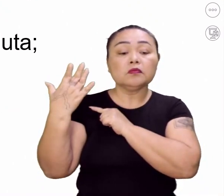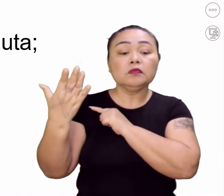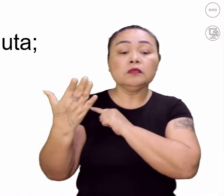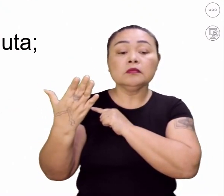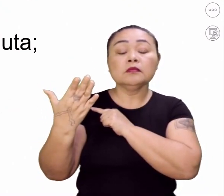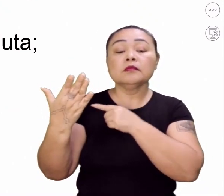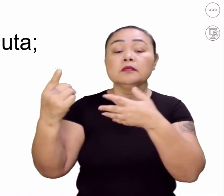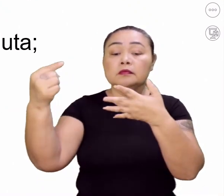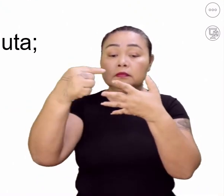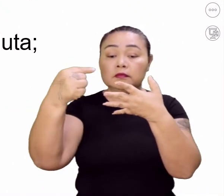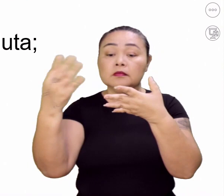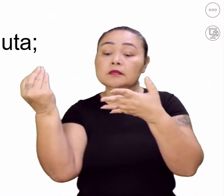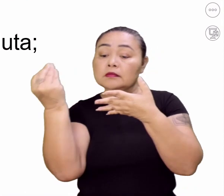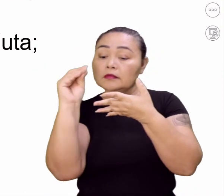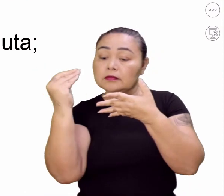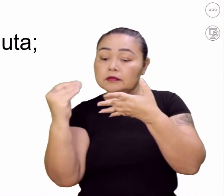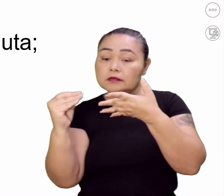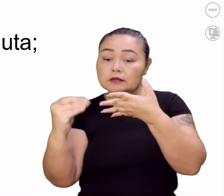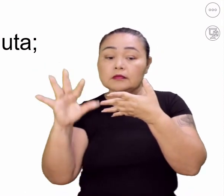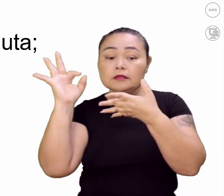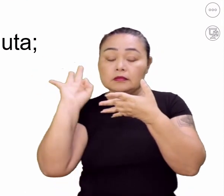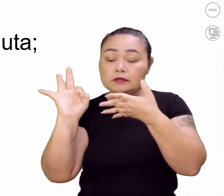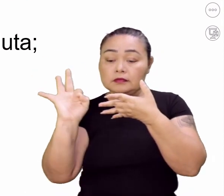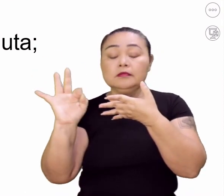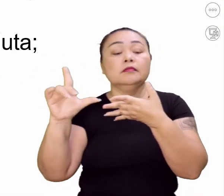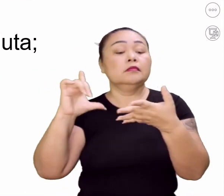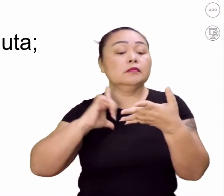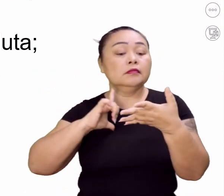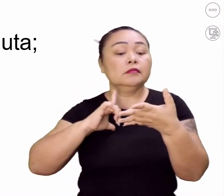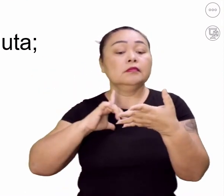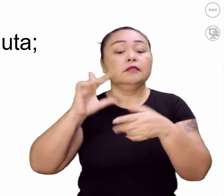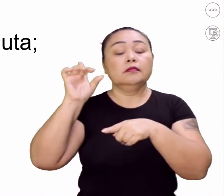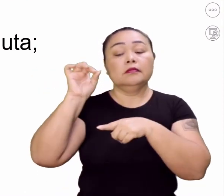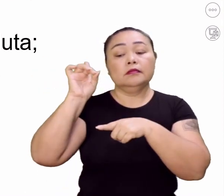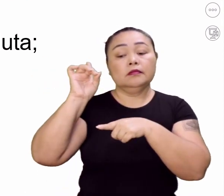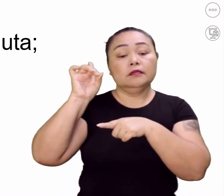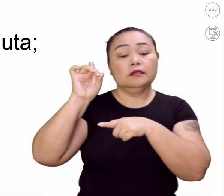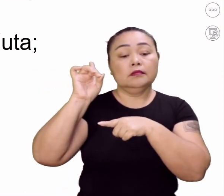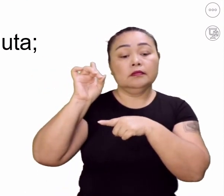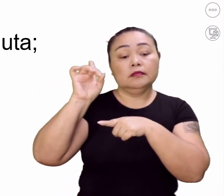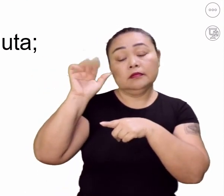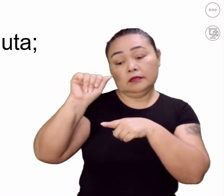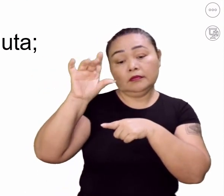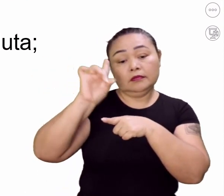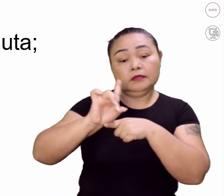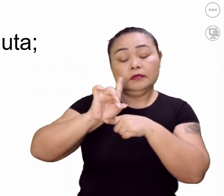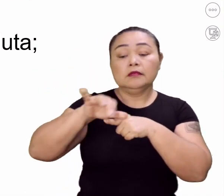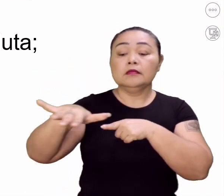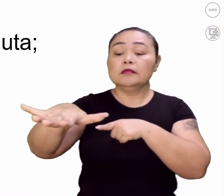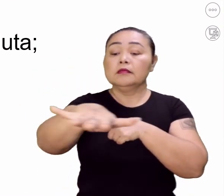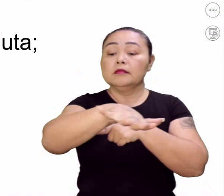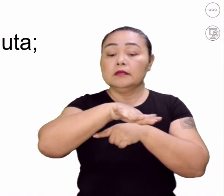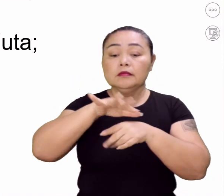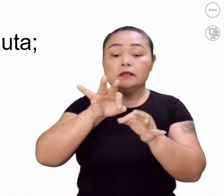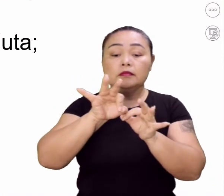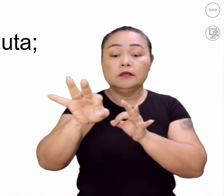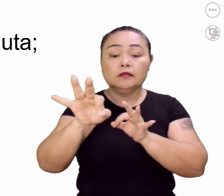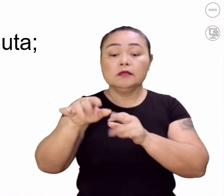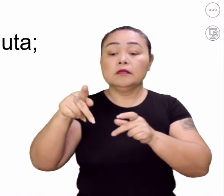questão. A alternativa que completa corretamente as lacunas acima é A. Densidade demográfica